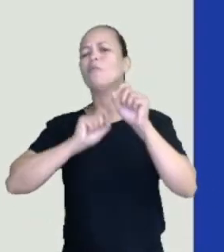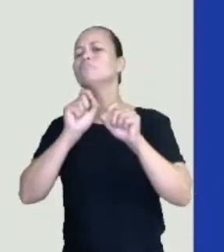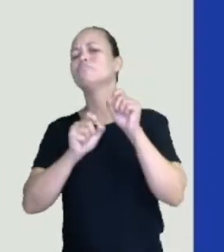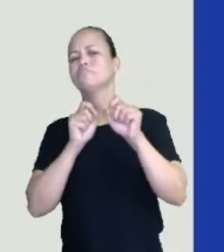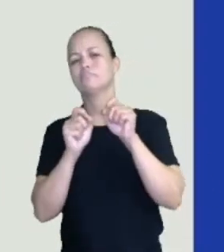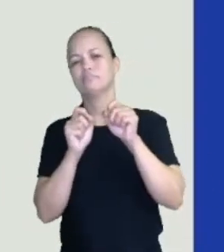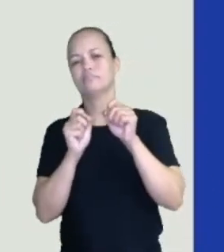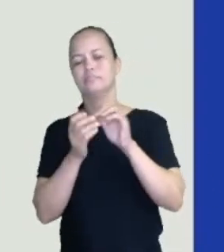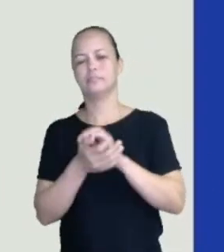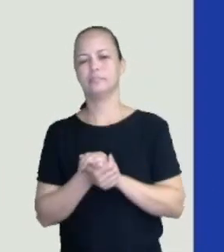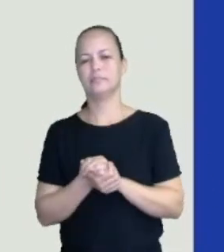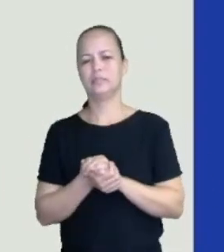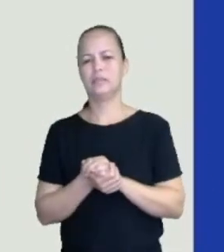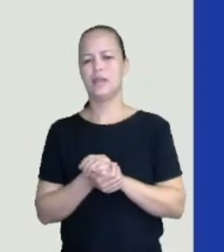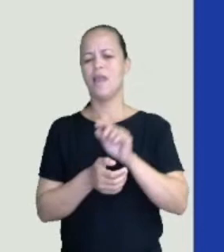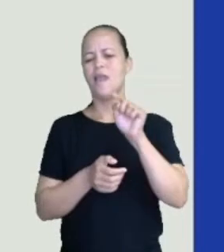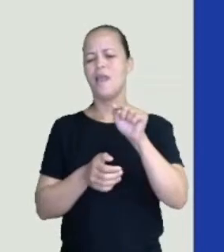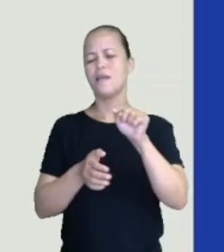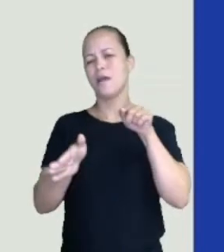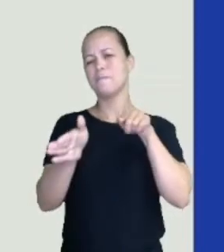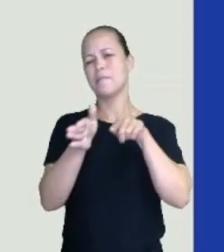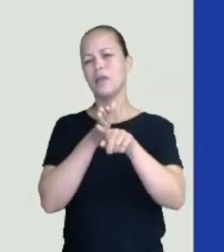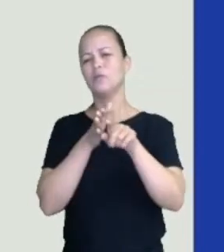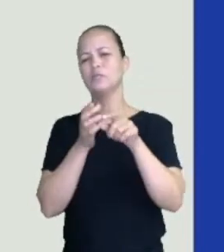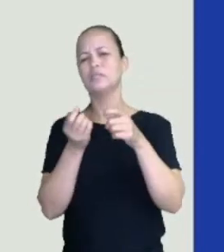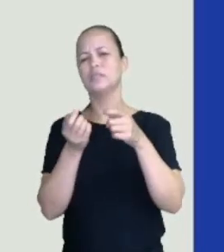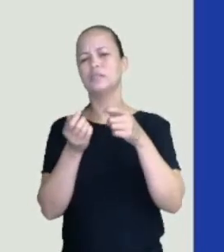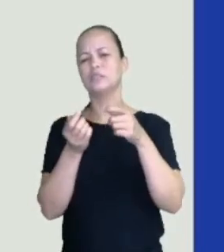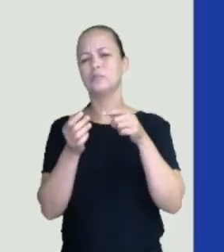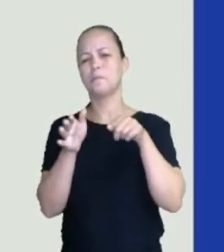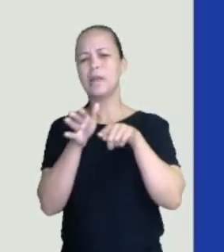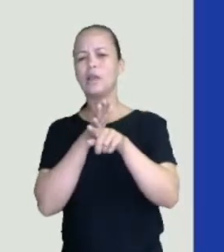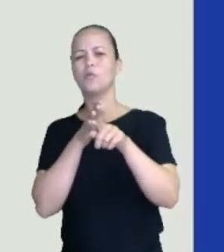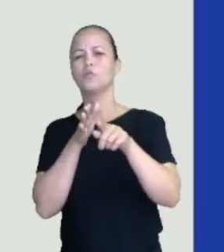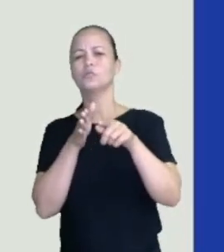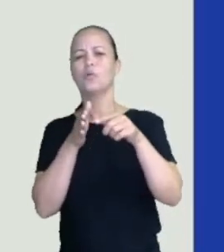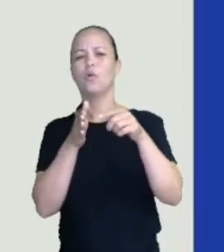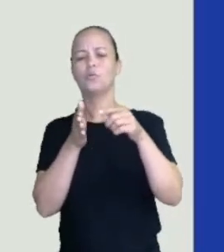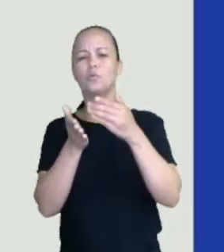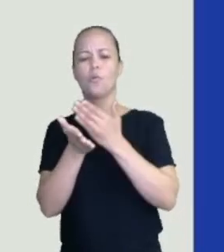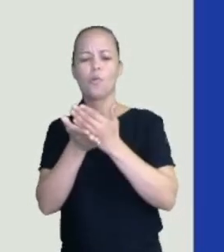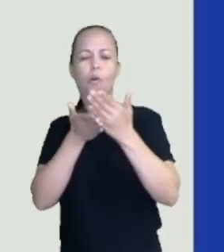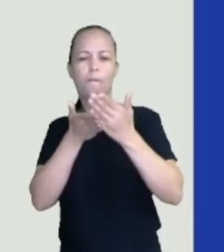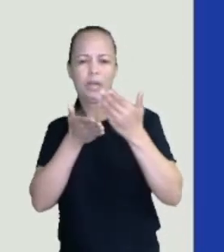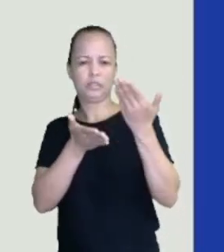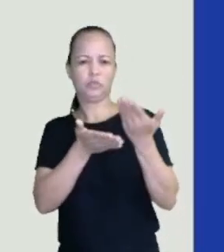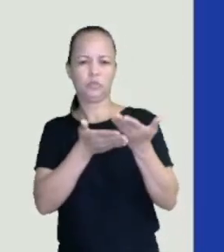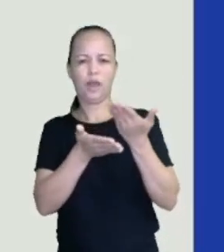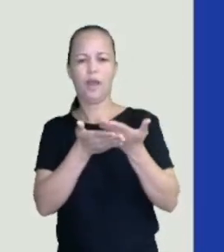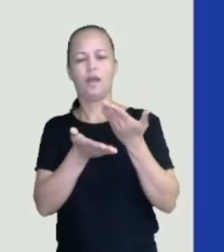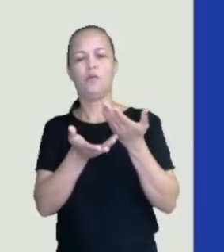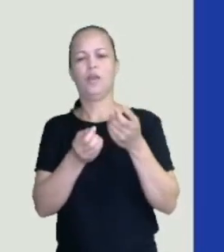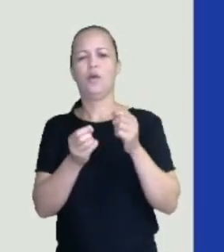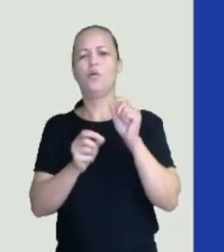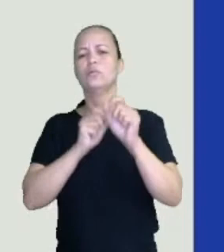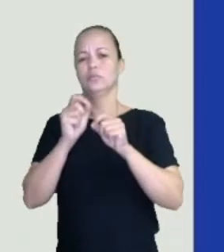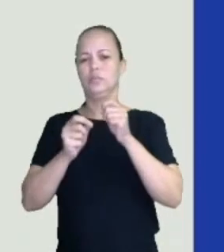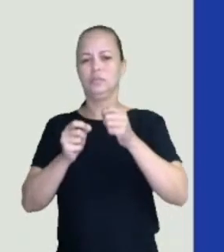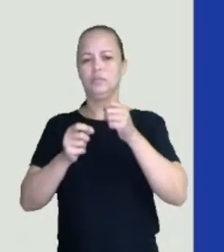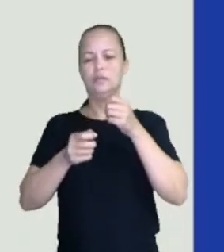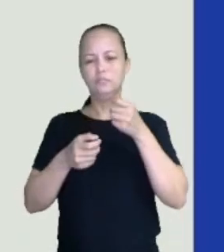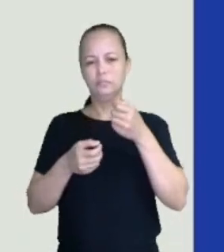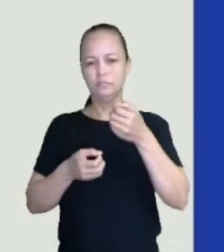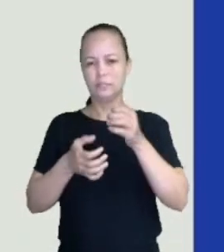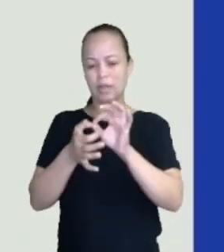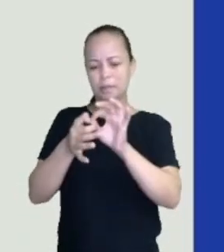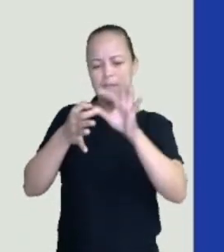Gente, essa perguntinha aí foi a perguntinha que a gente teve logo no início da aula. O que é liberdade de expressão? O que